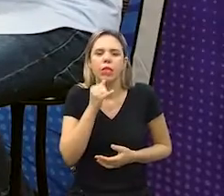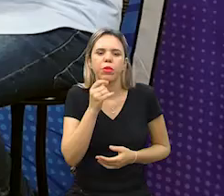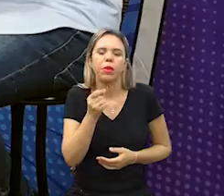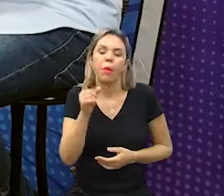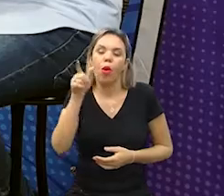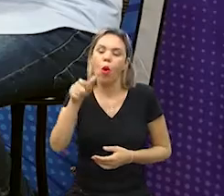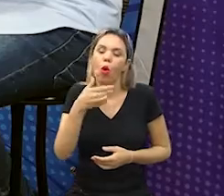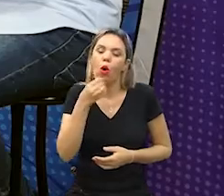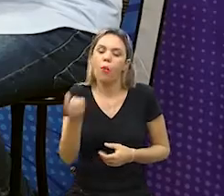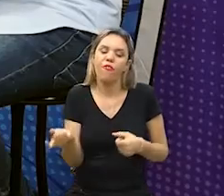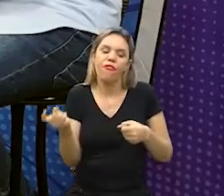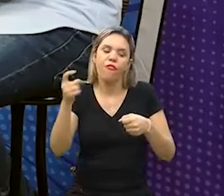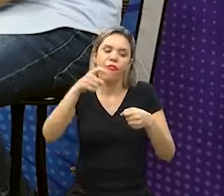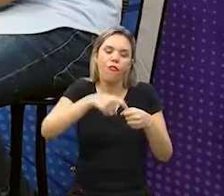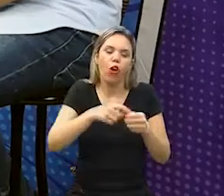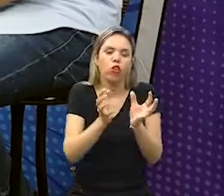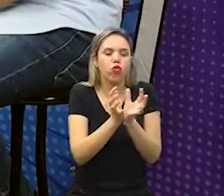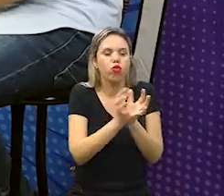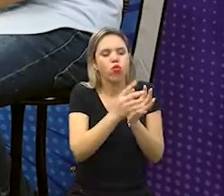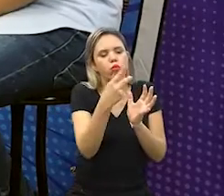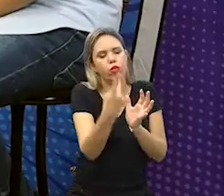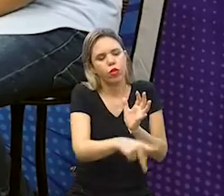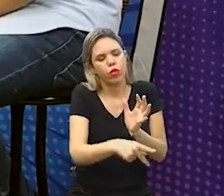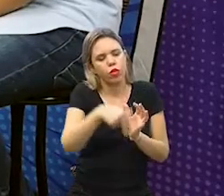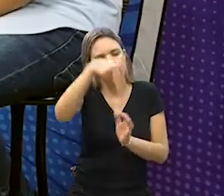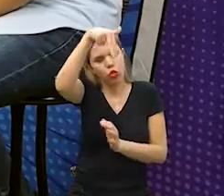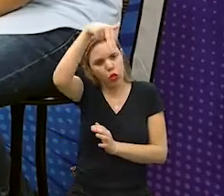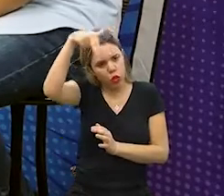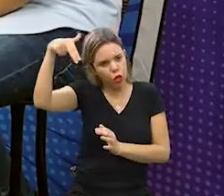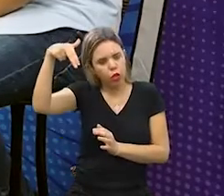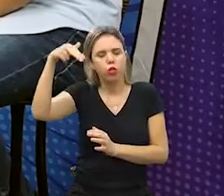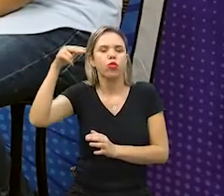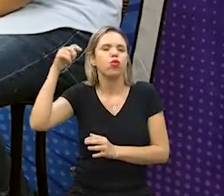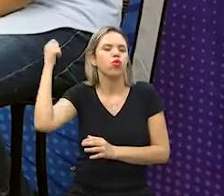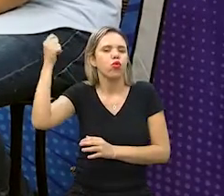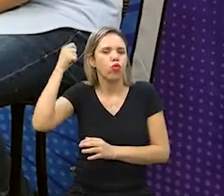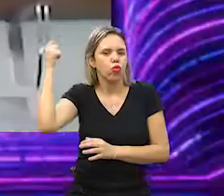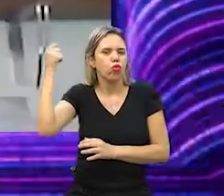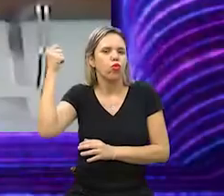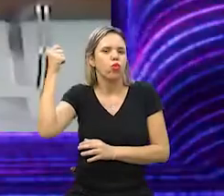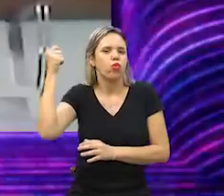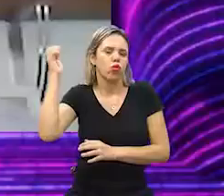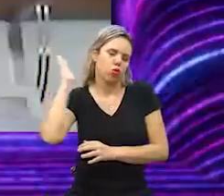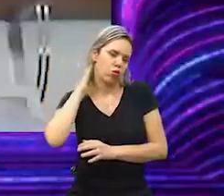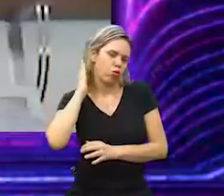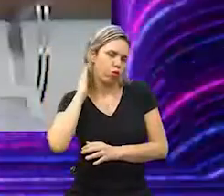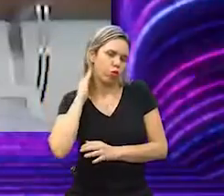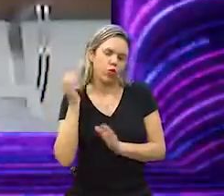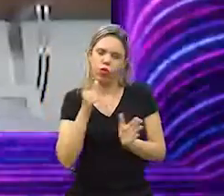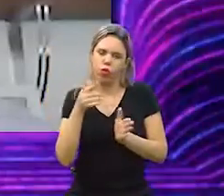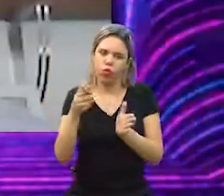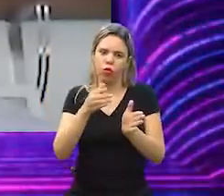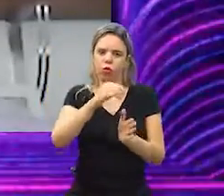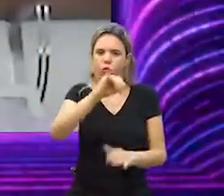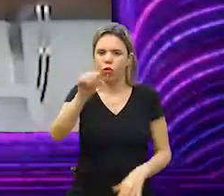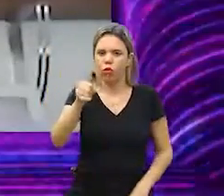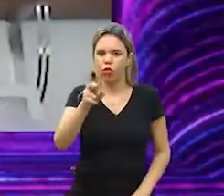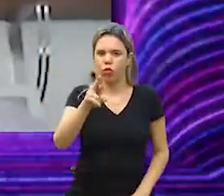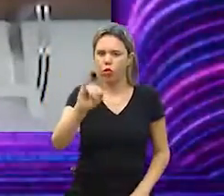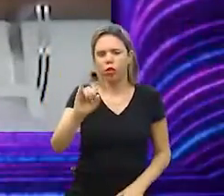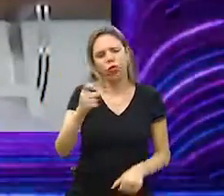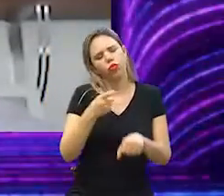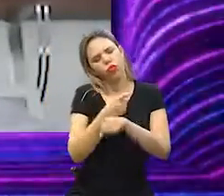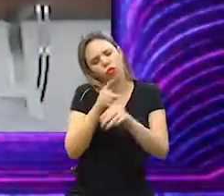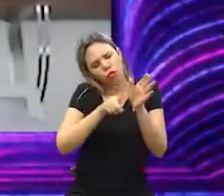a um povoado ribeirinho no norte do Brasil, no sul do Pará, às margens do rio Jari, para descobrir o